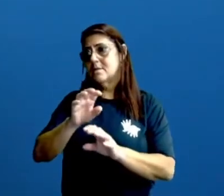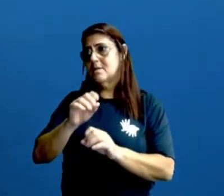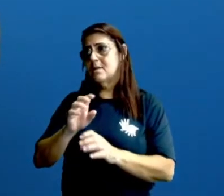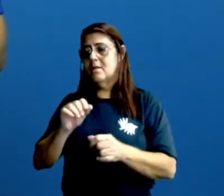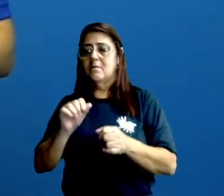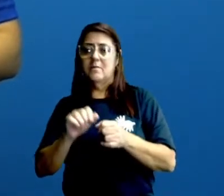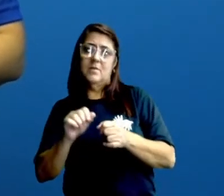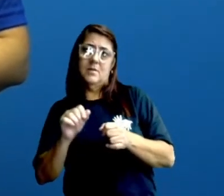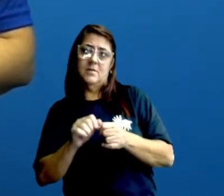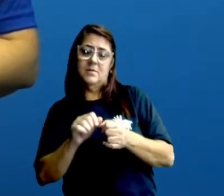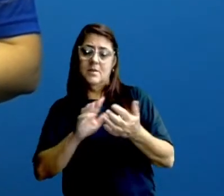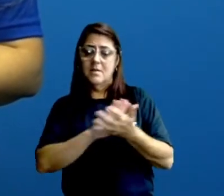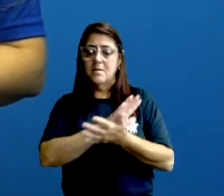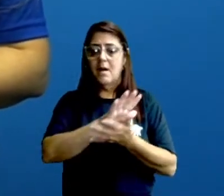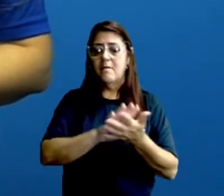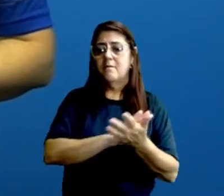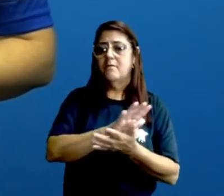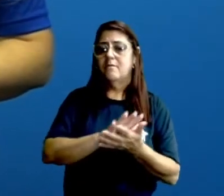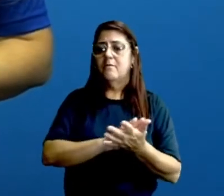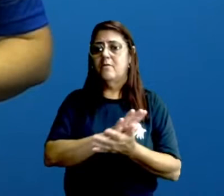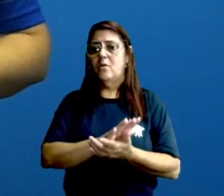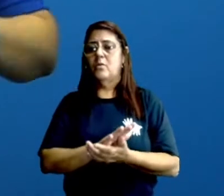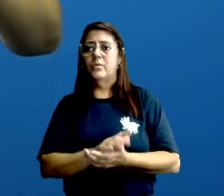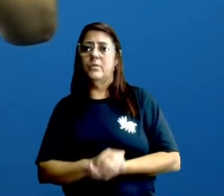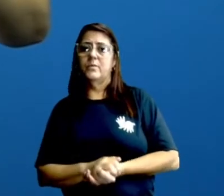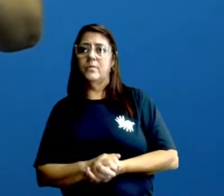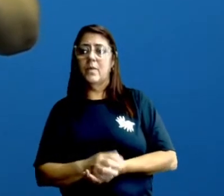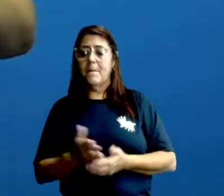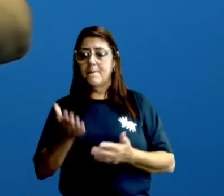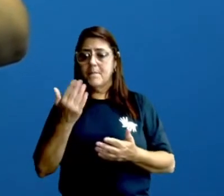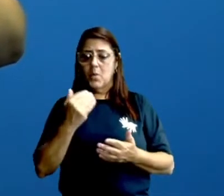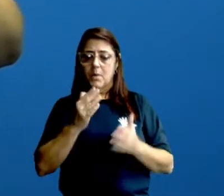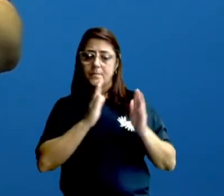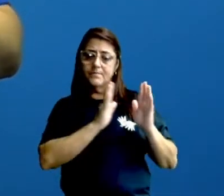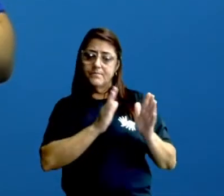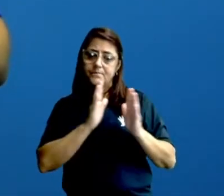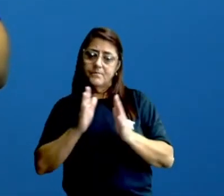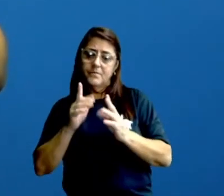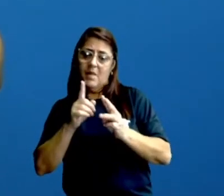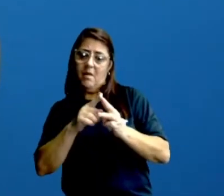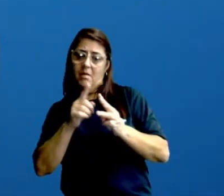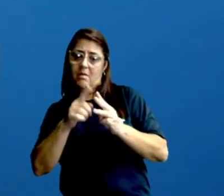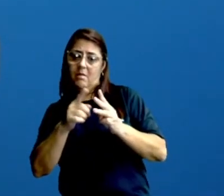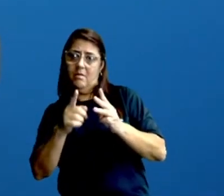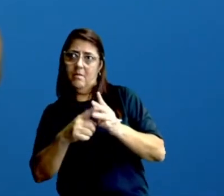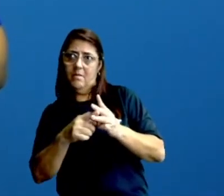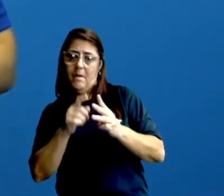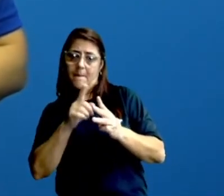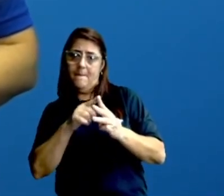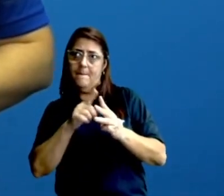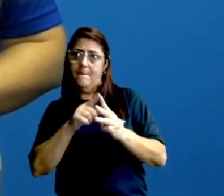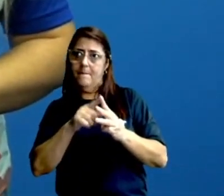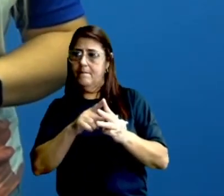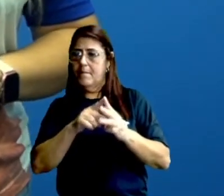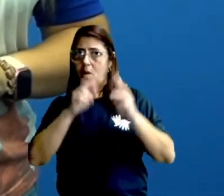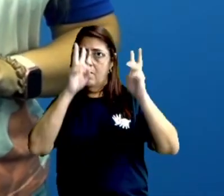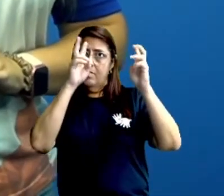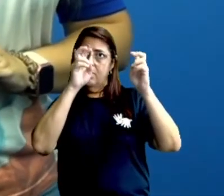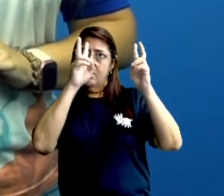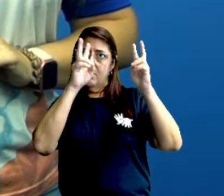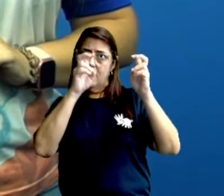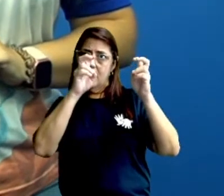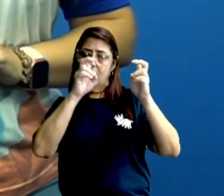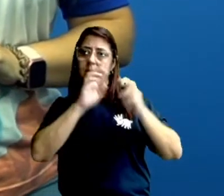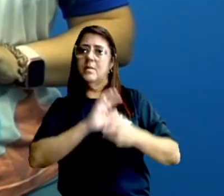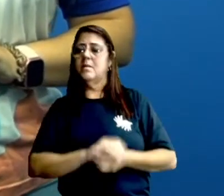fazer um brigadeiro. A receita é dividida em 3 partes. A primeira é o título. Quem